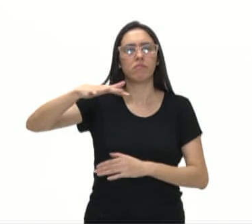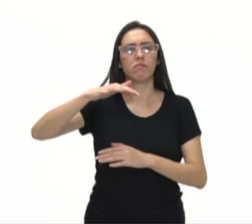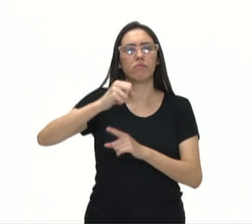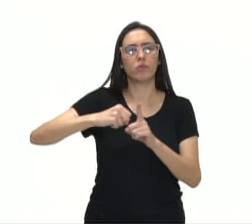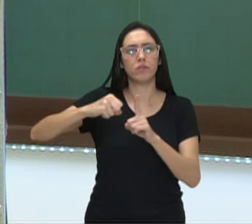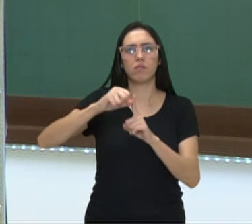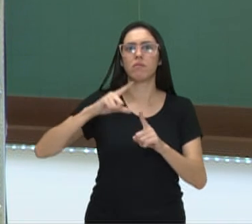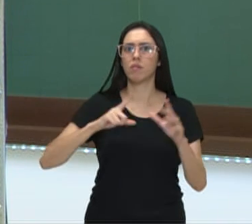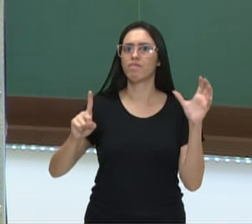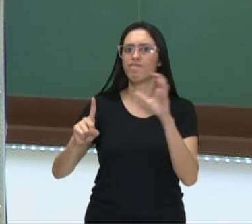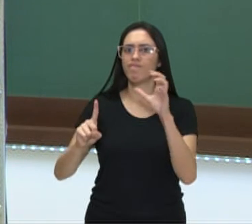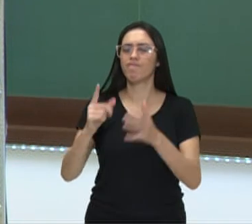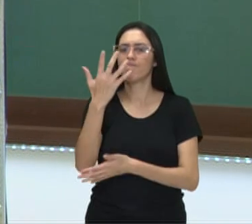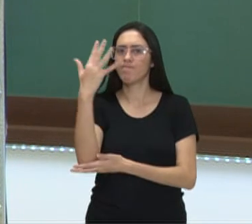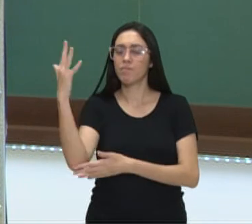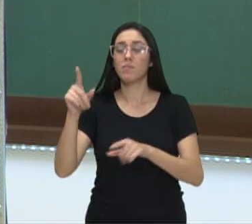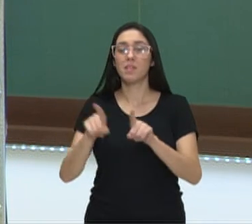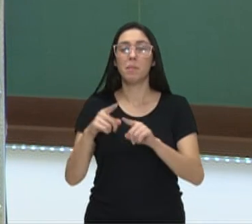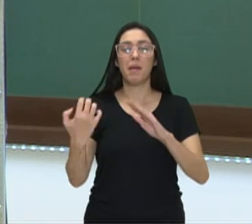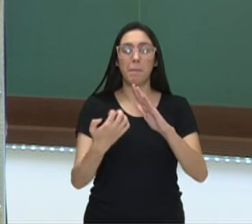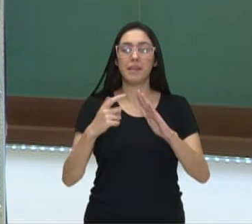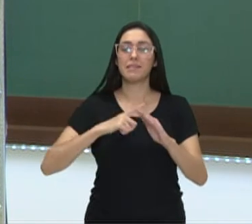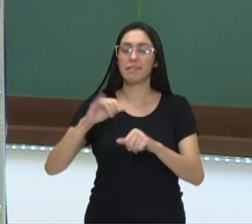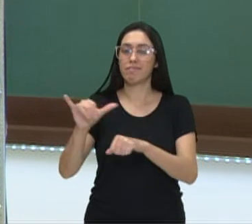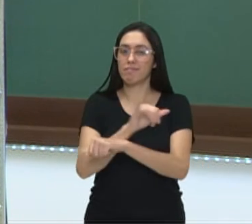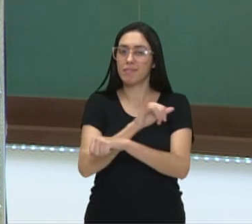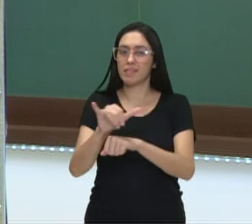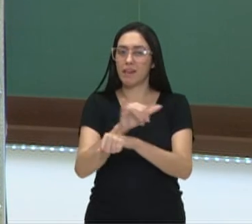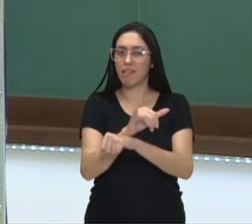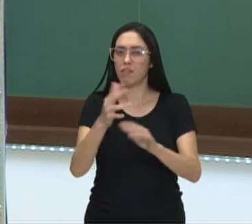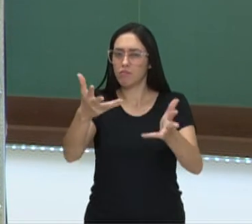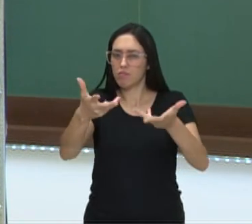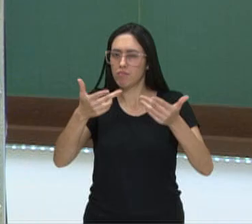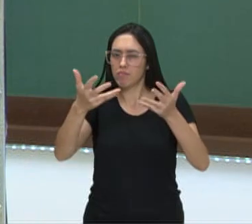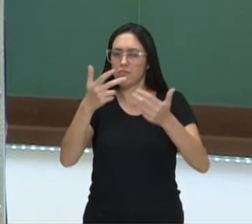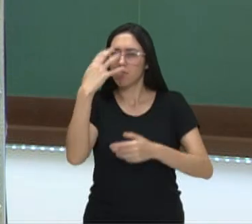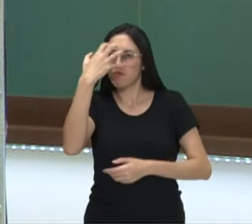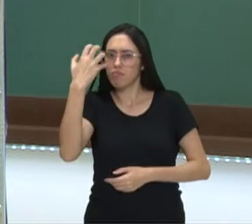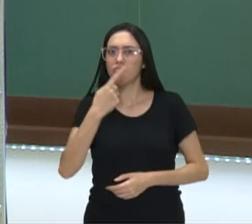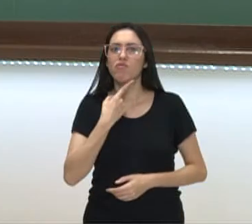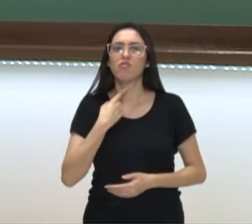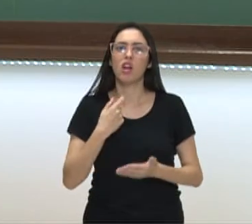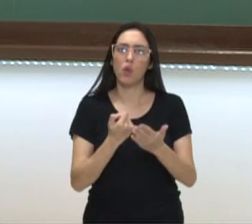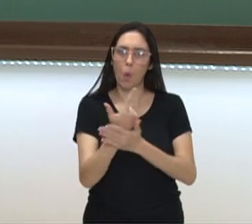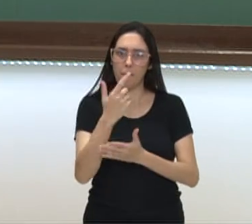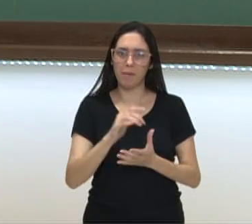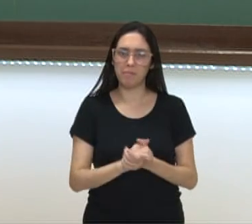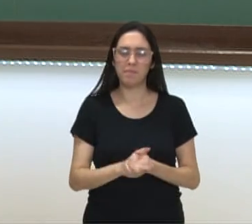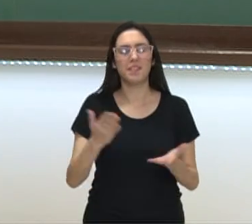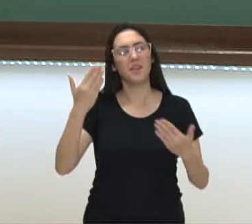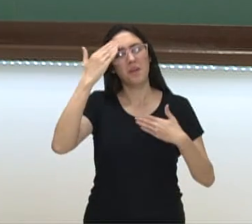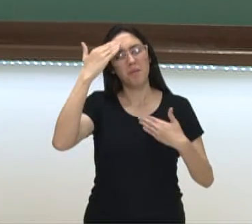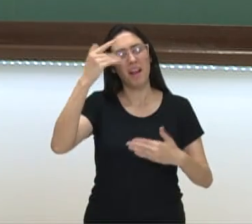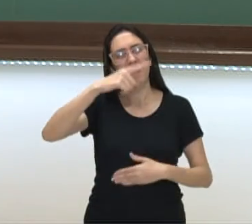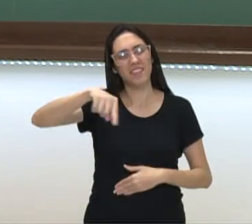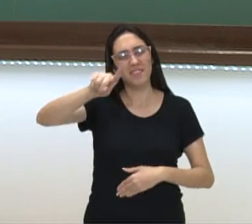além das estratégias que as empresas adotam para incentivar o consumo. Quero muito agradecer a